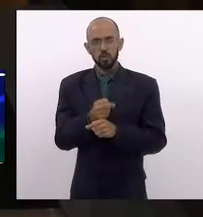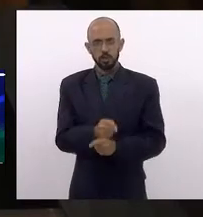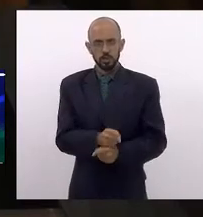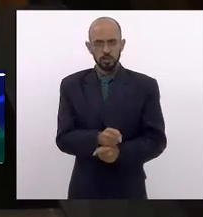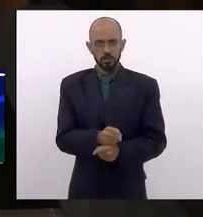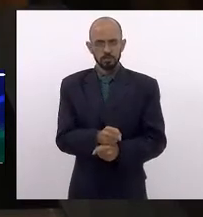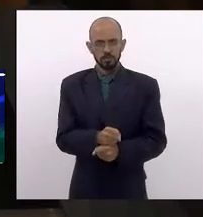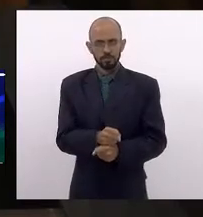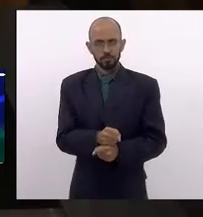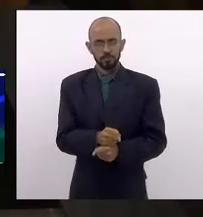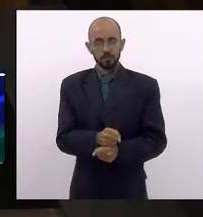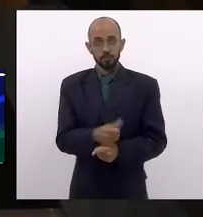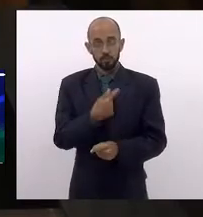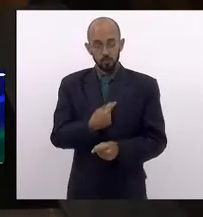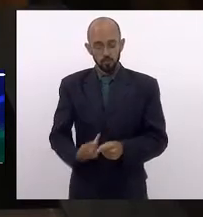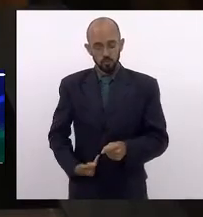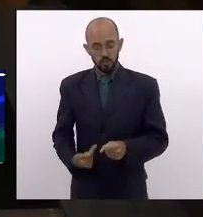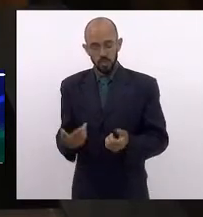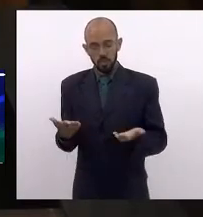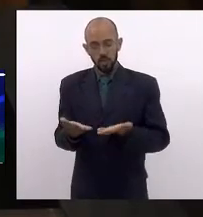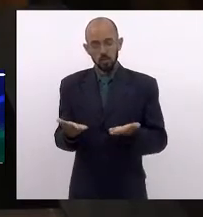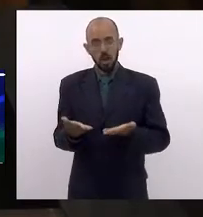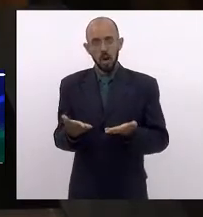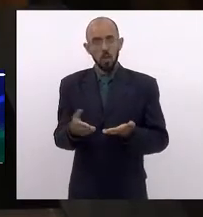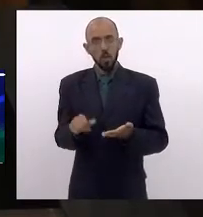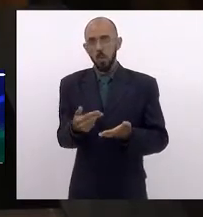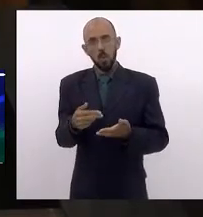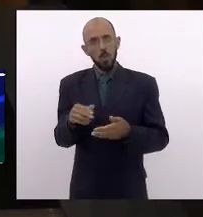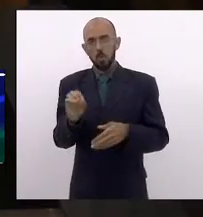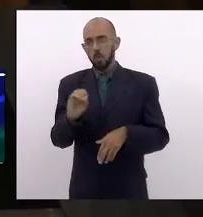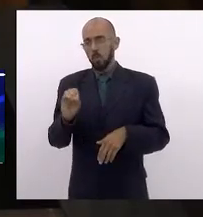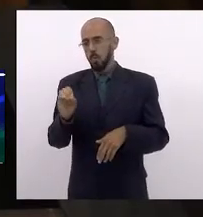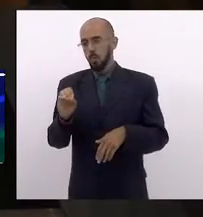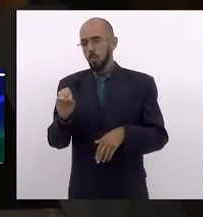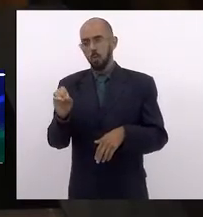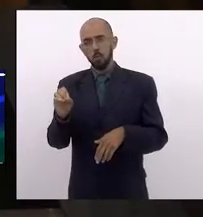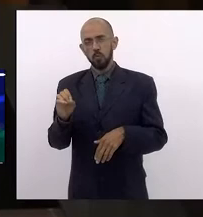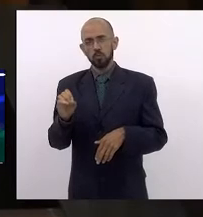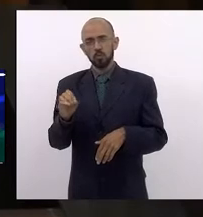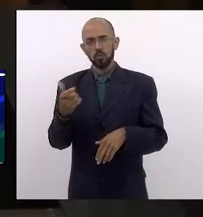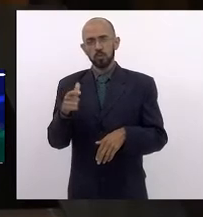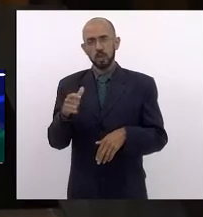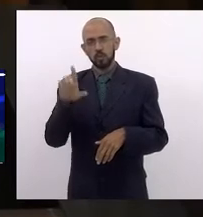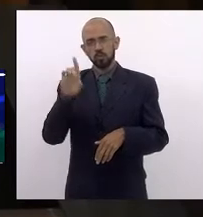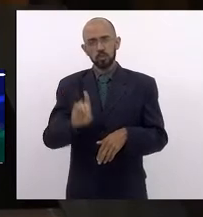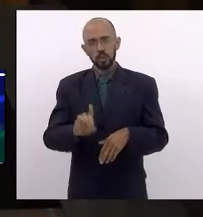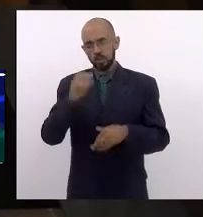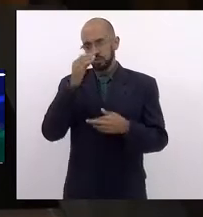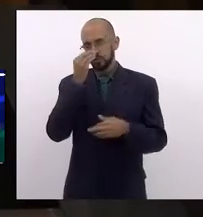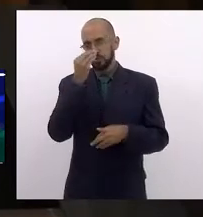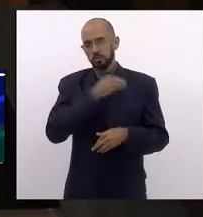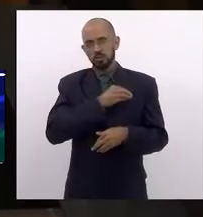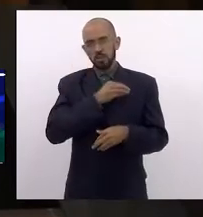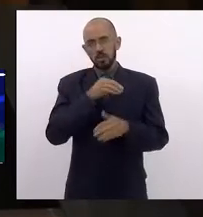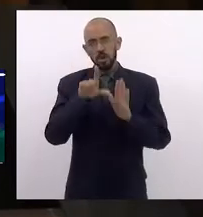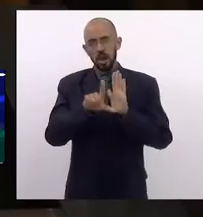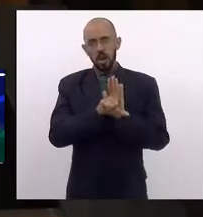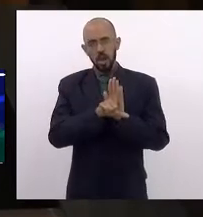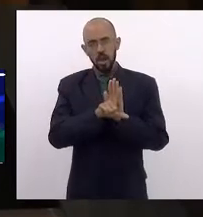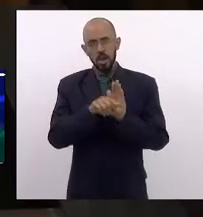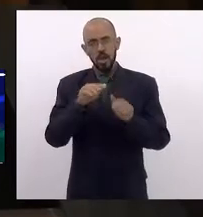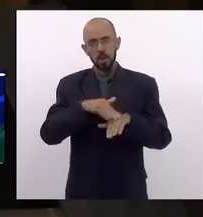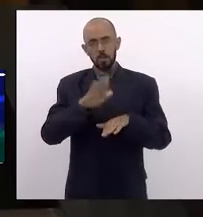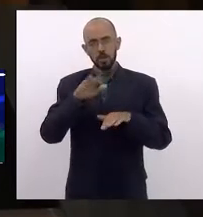nesse governo nem nenhum tem o direito de desrespeitar A Lei e aumentar o sofrimento da nossa